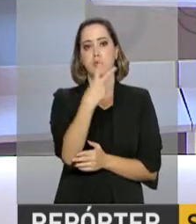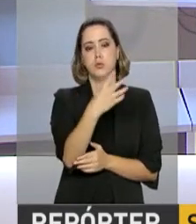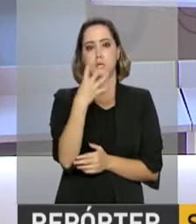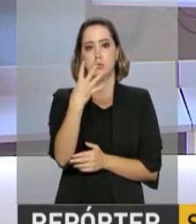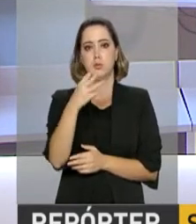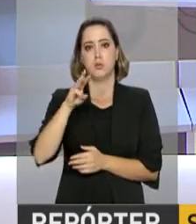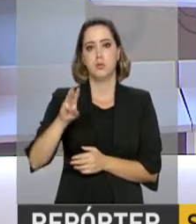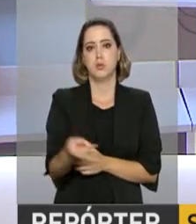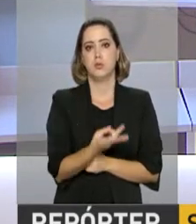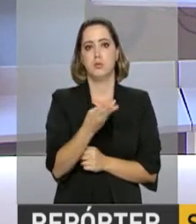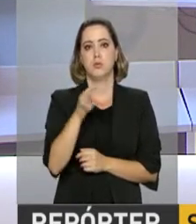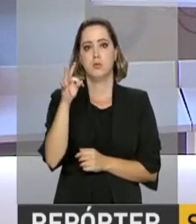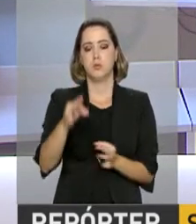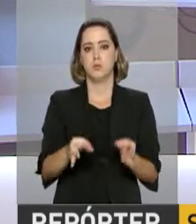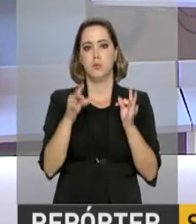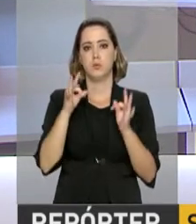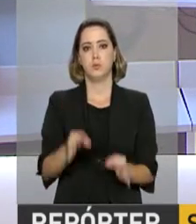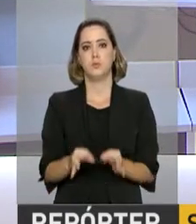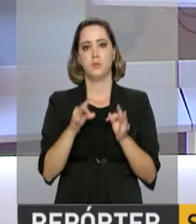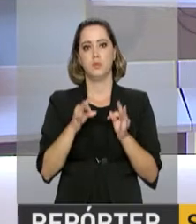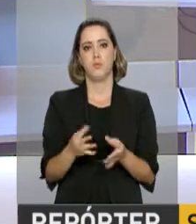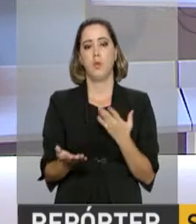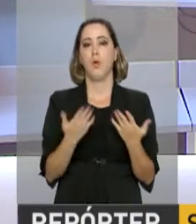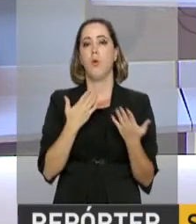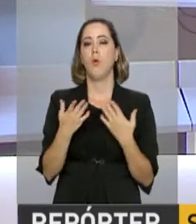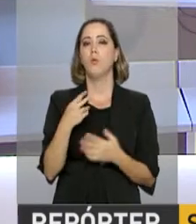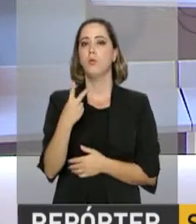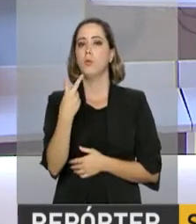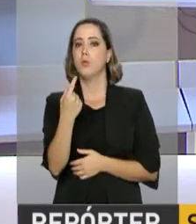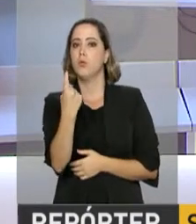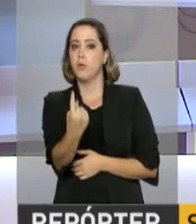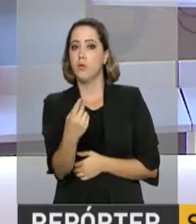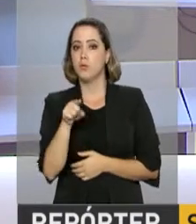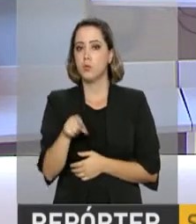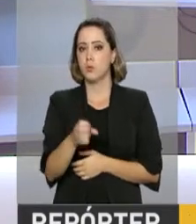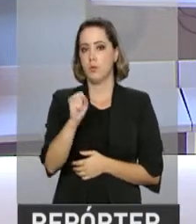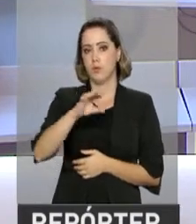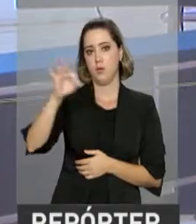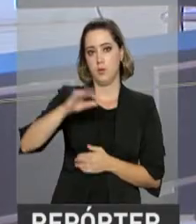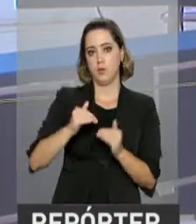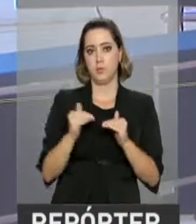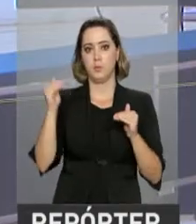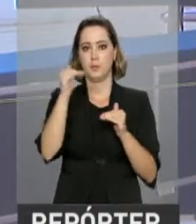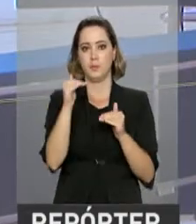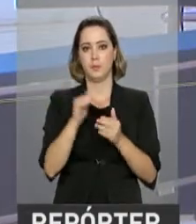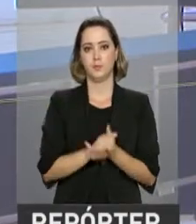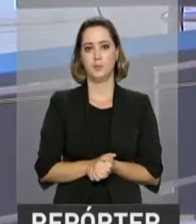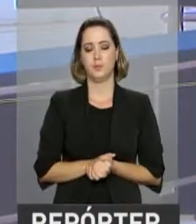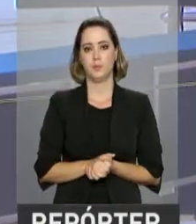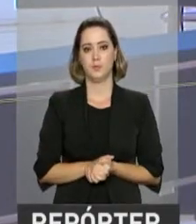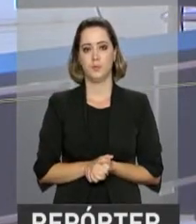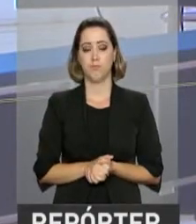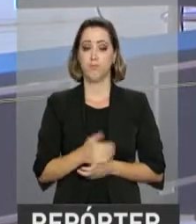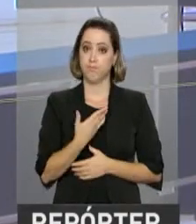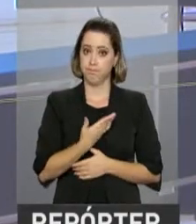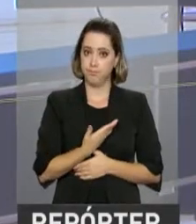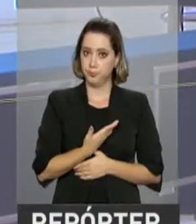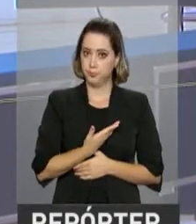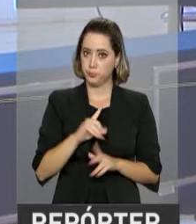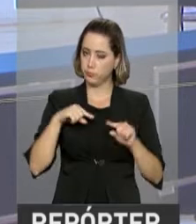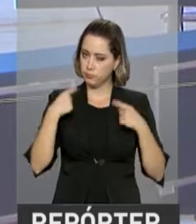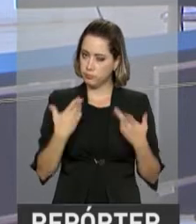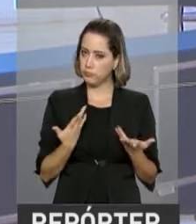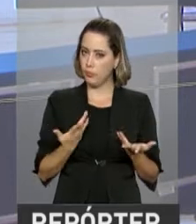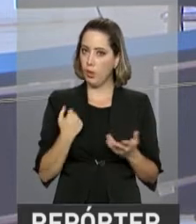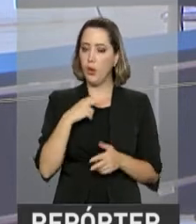de 28 21,8 por cento em relação à safra anterior e o porta voz da presidência da